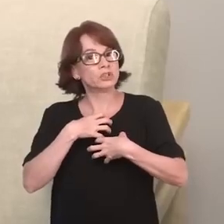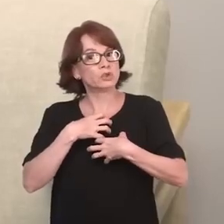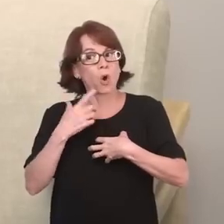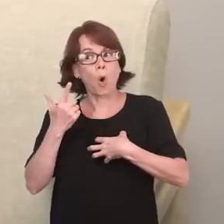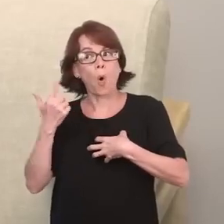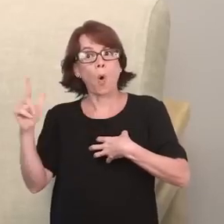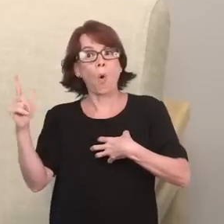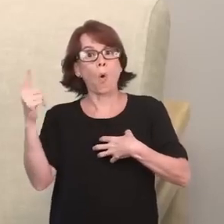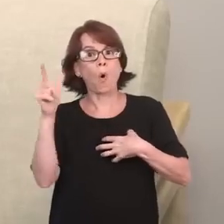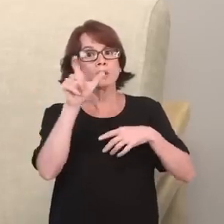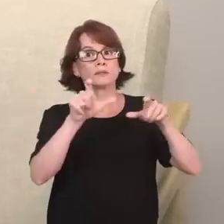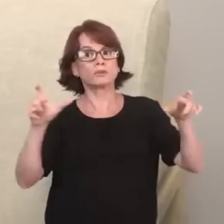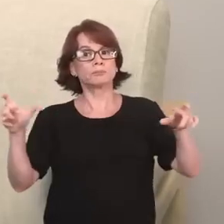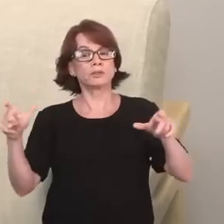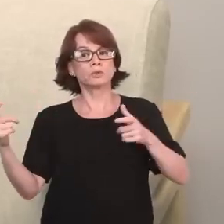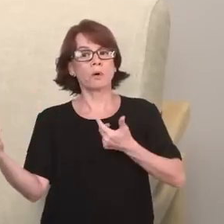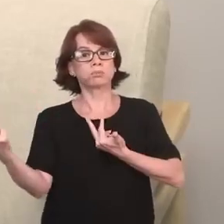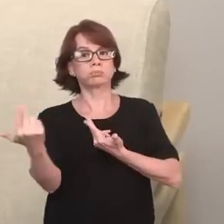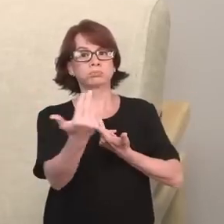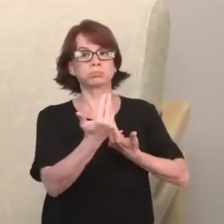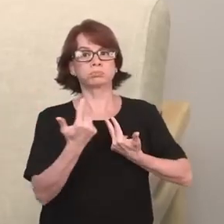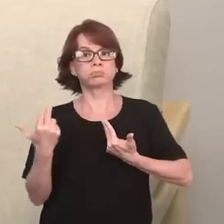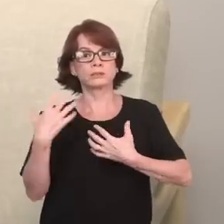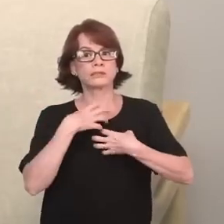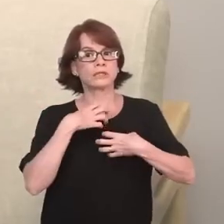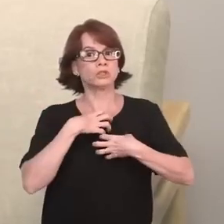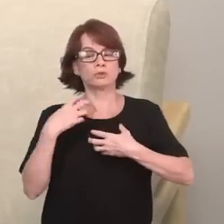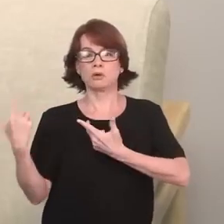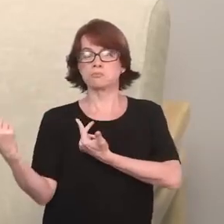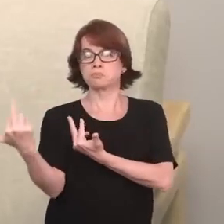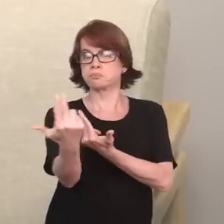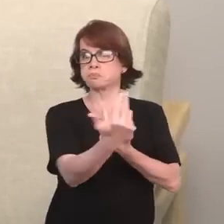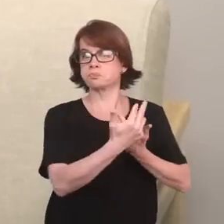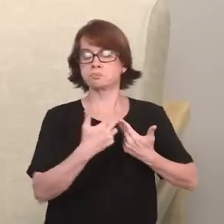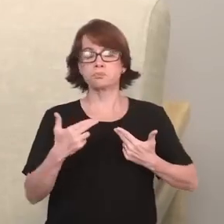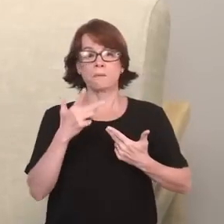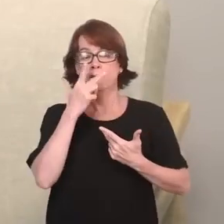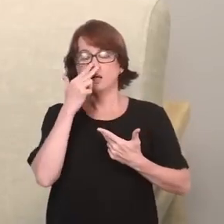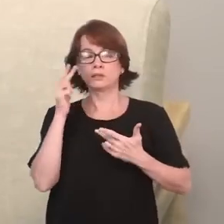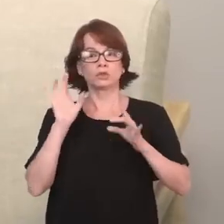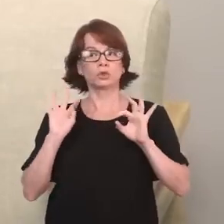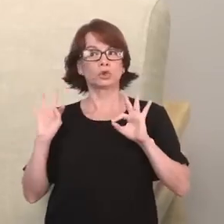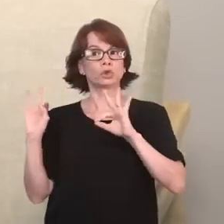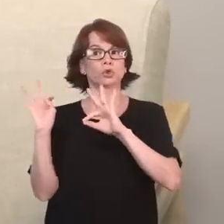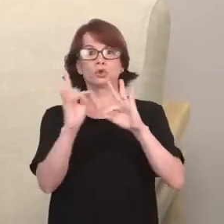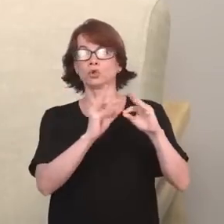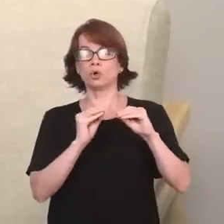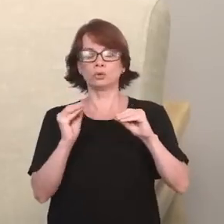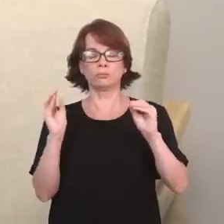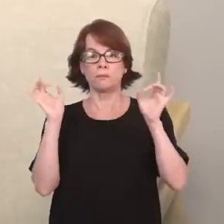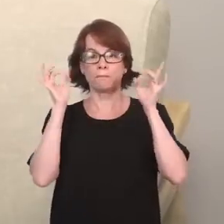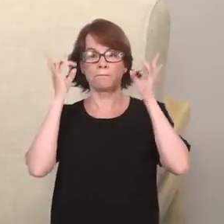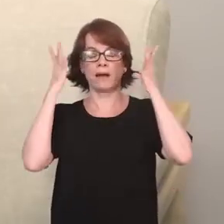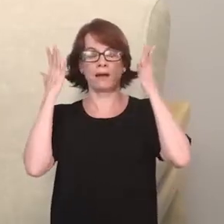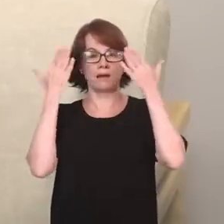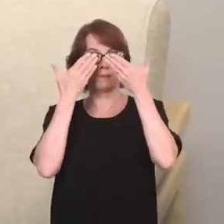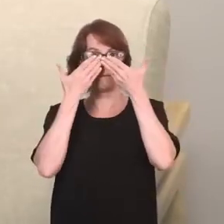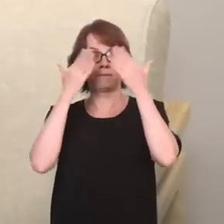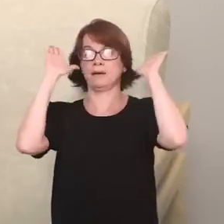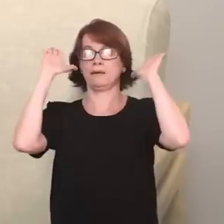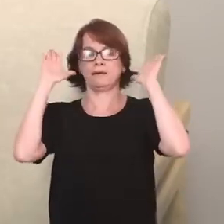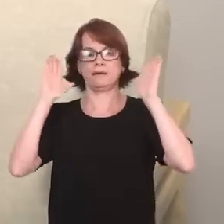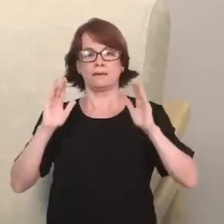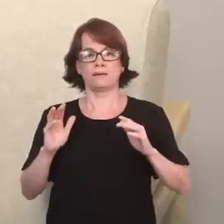vários brasileiros começaram nesse momento a sentir a mesma coisa. Acho que foi um despertar coletivo, né? E aí eu falei